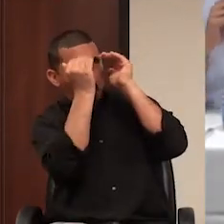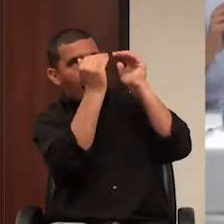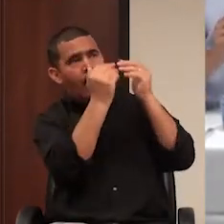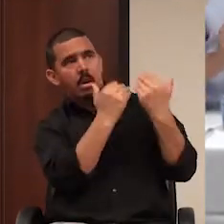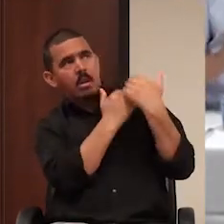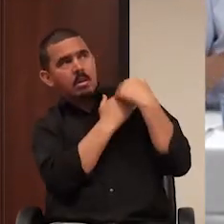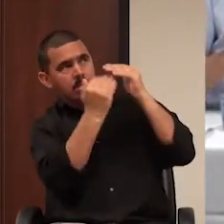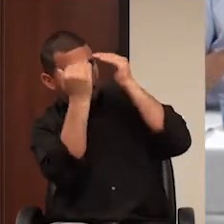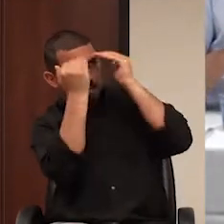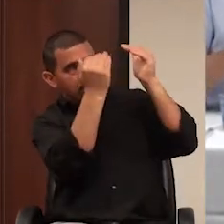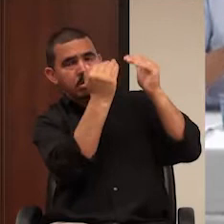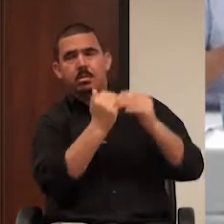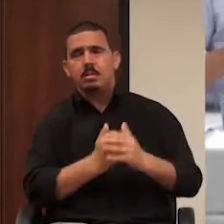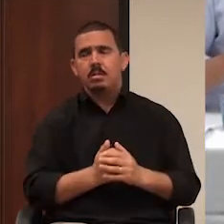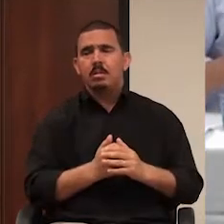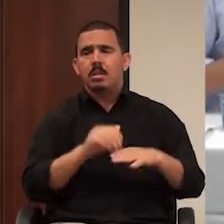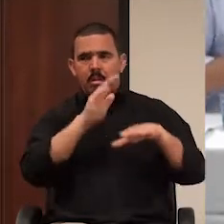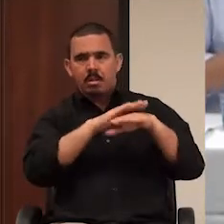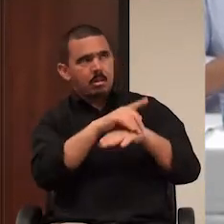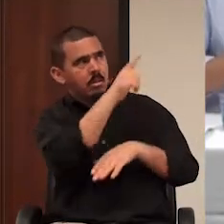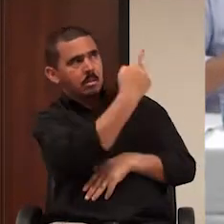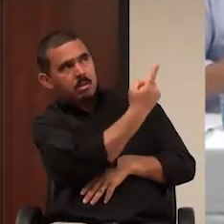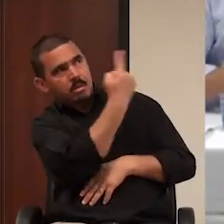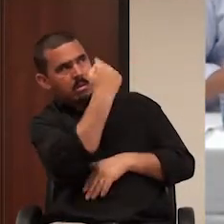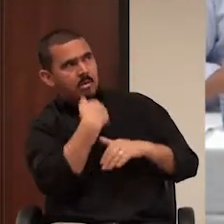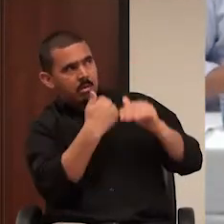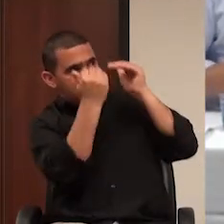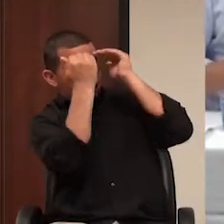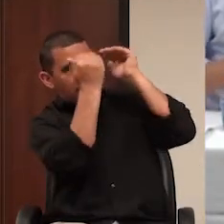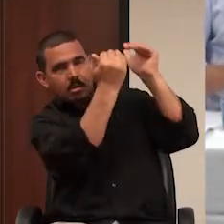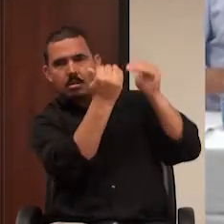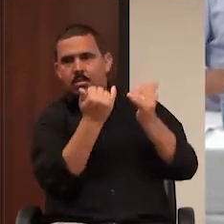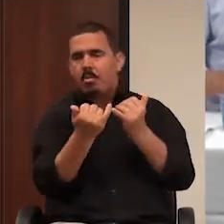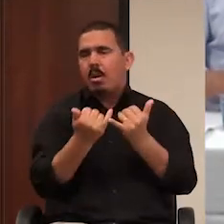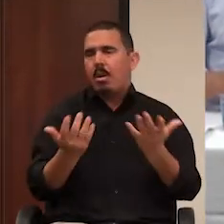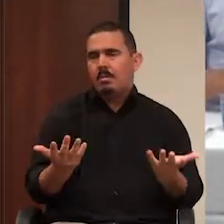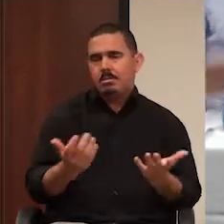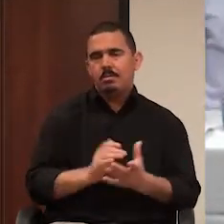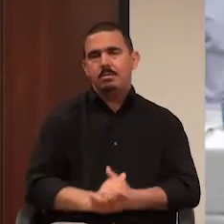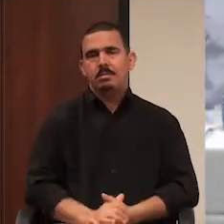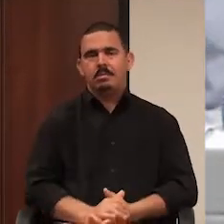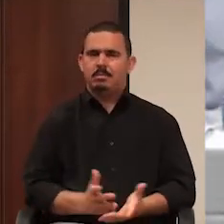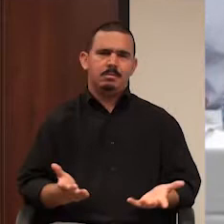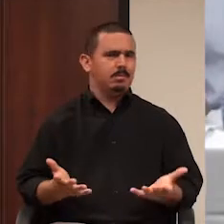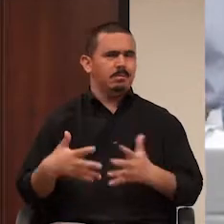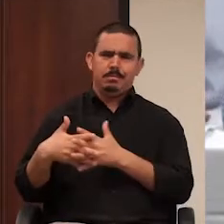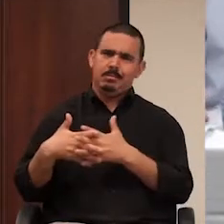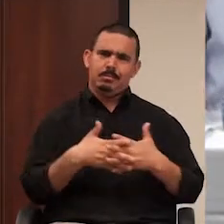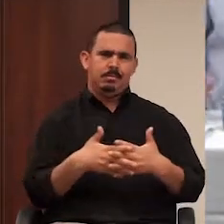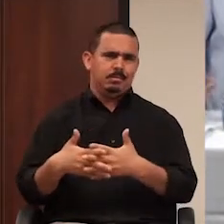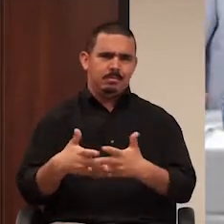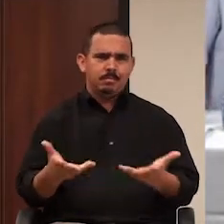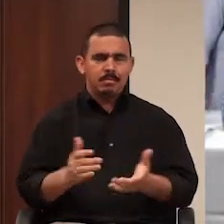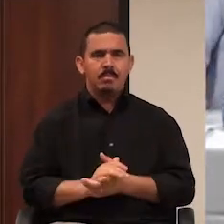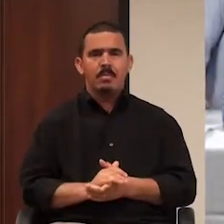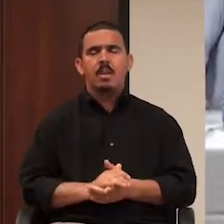Algo como se fosse assim. Quem manda é o curador. Vocês devem obedecer à vontade dele. Então isso é um drama. E